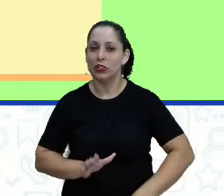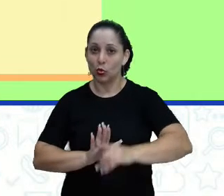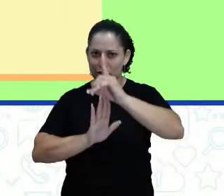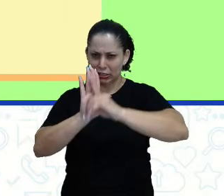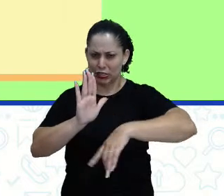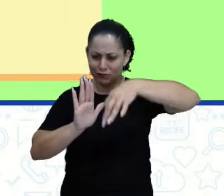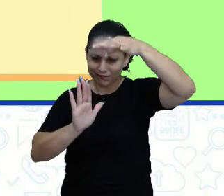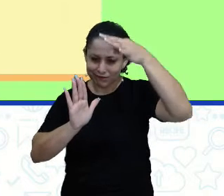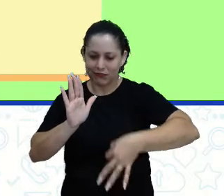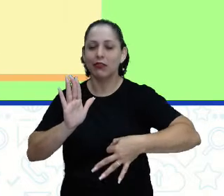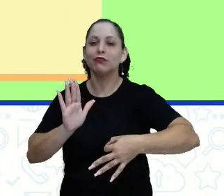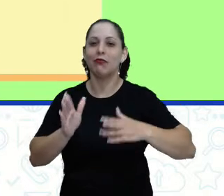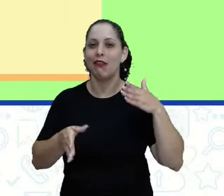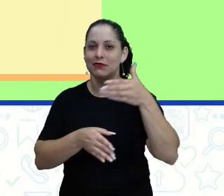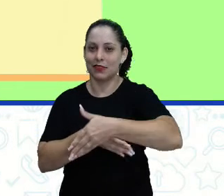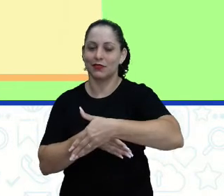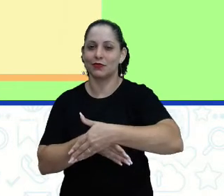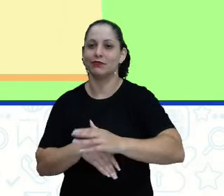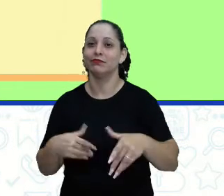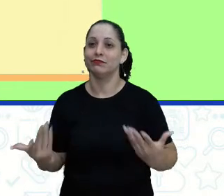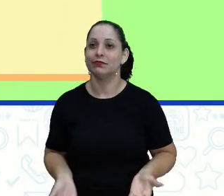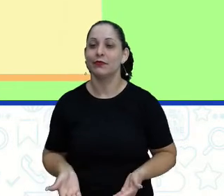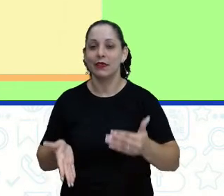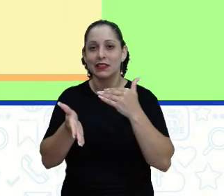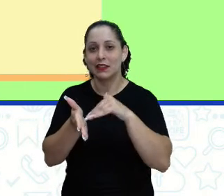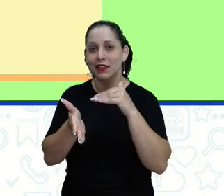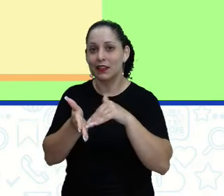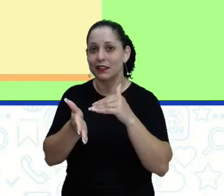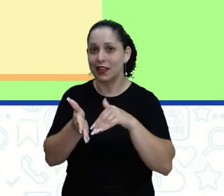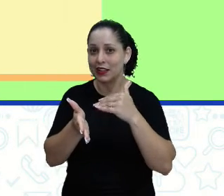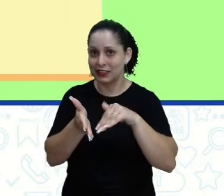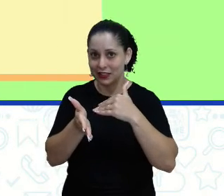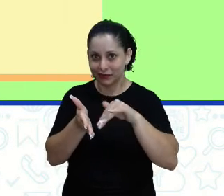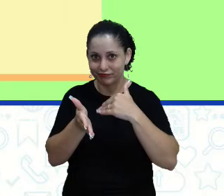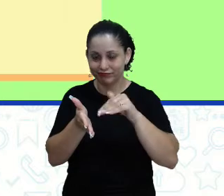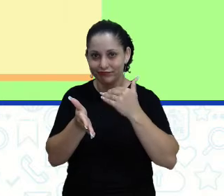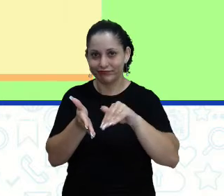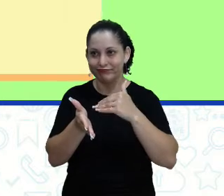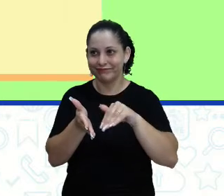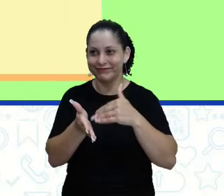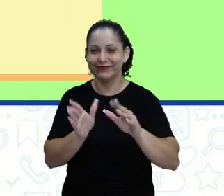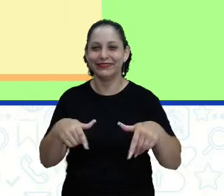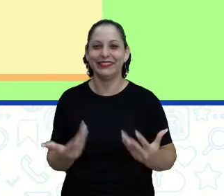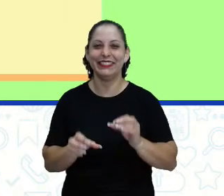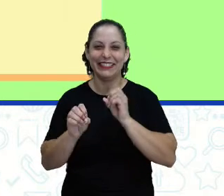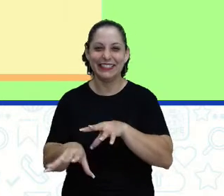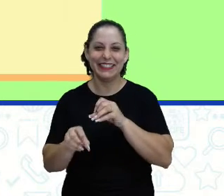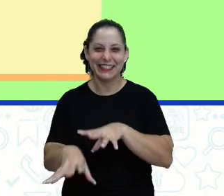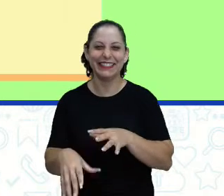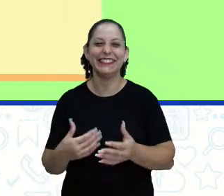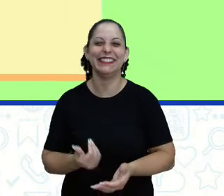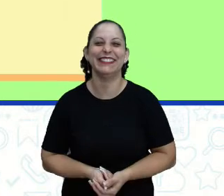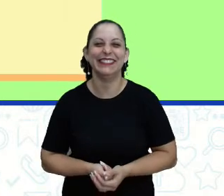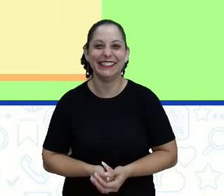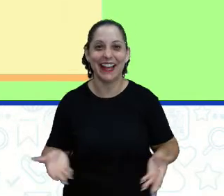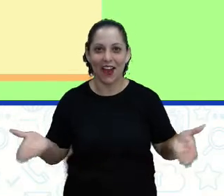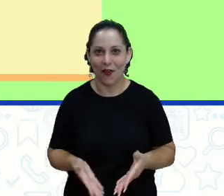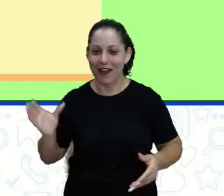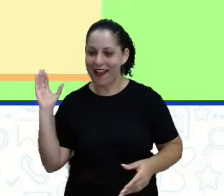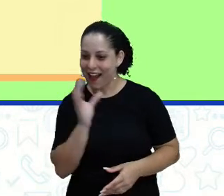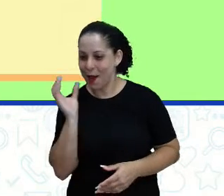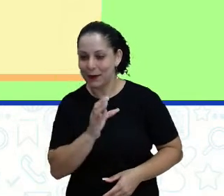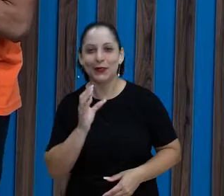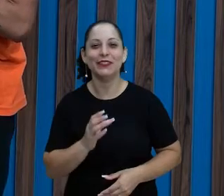nosso direito de acesso? Temos aí a Secretaria de Educação e Esportes. Meu Deus, coitada de Késia. Agora eu dei uma